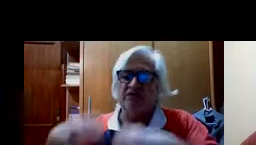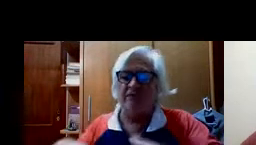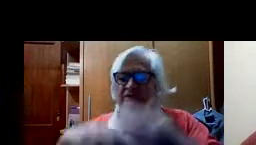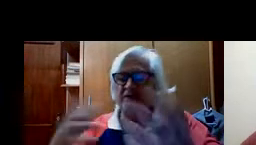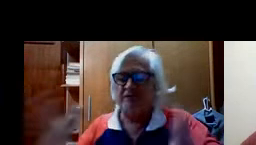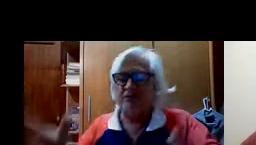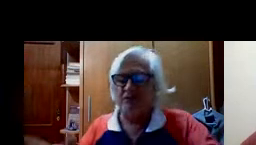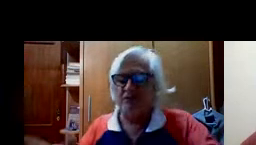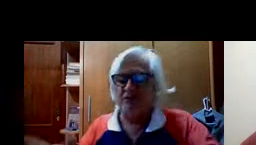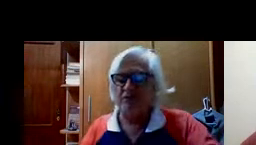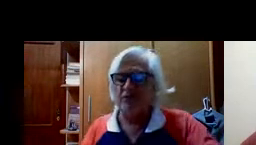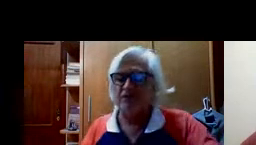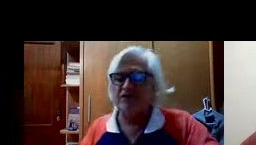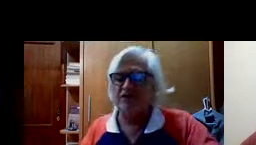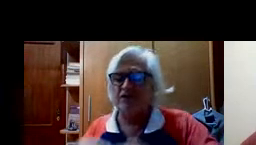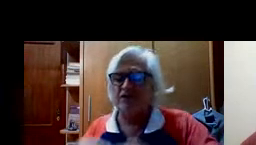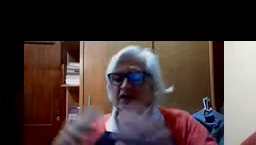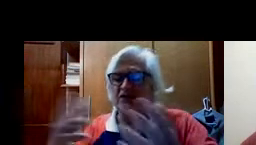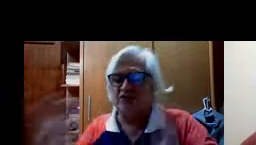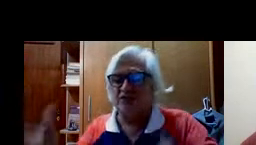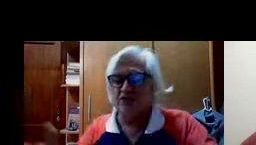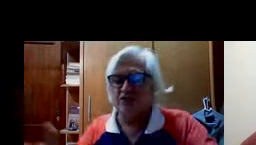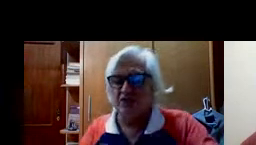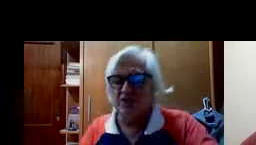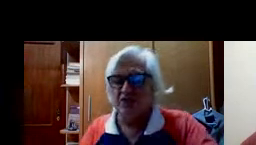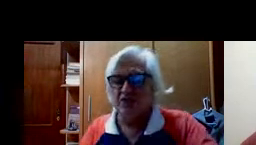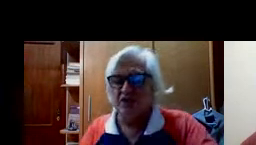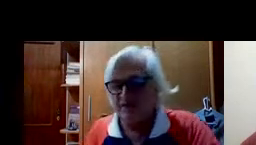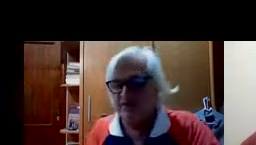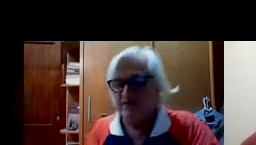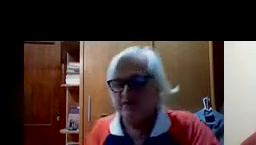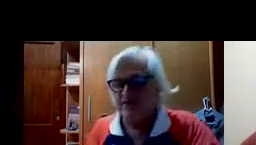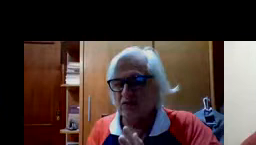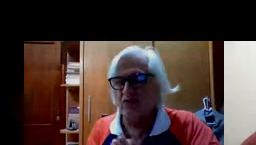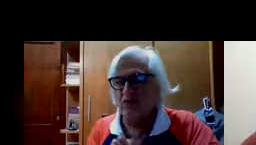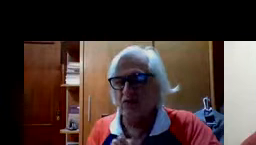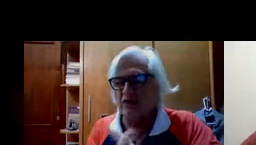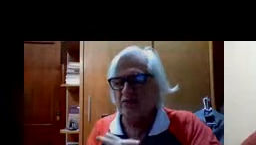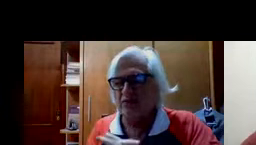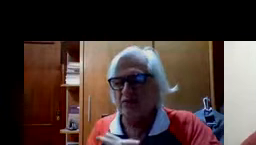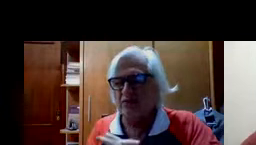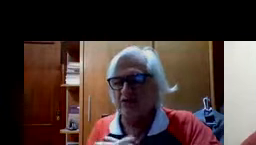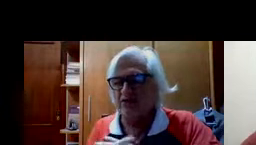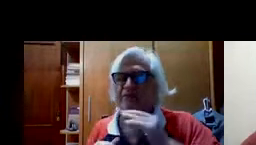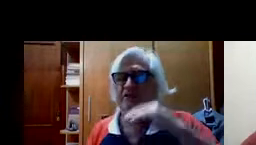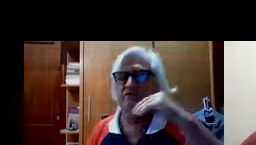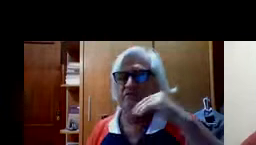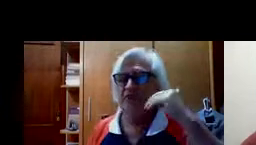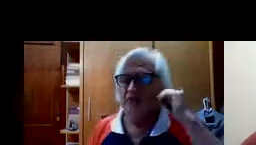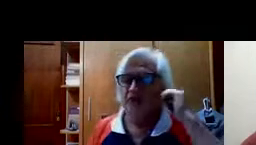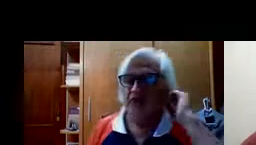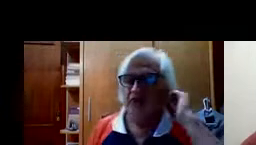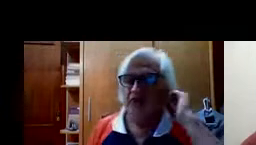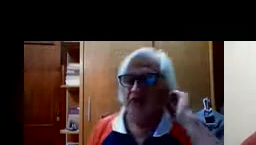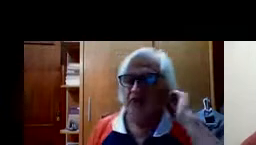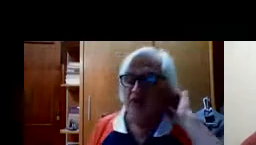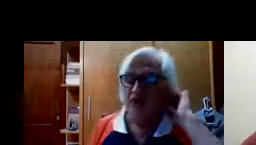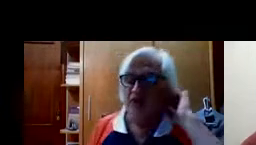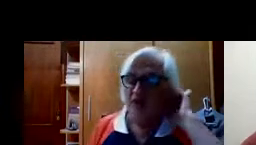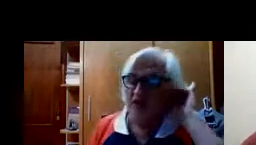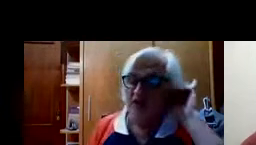Daí essa alumina vai passar por outro processo para poder fazer o alumínio. Então,